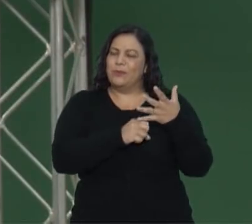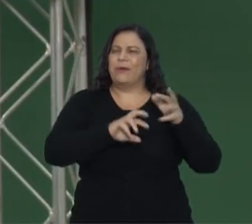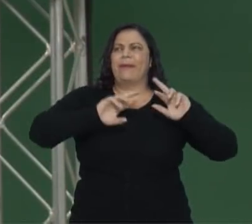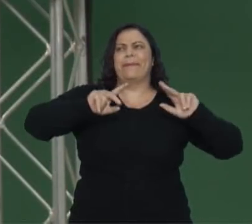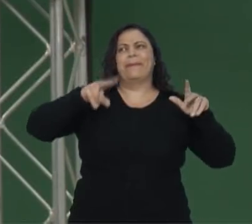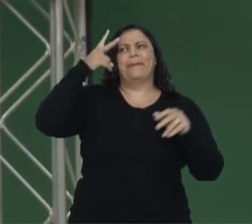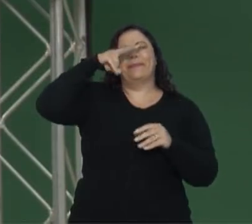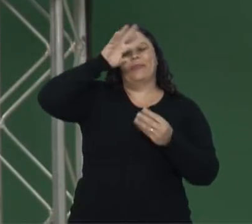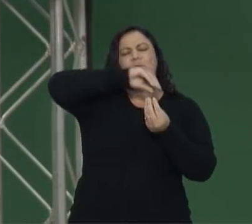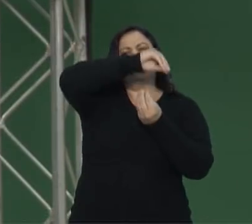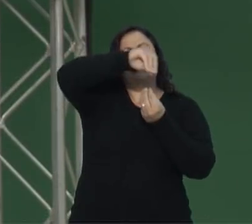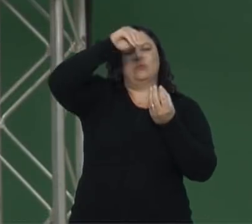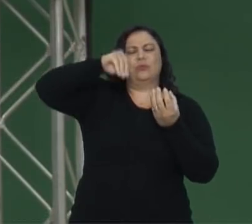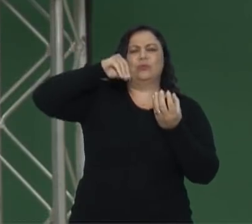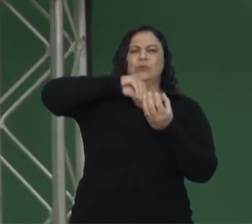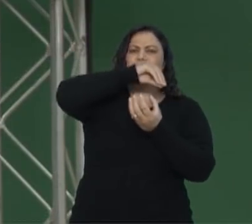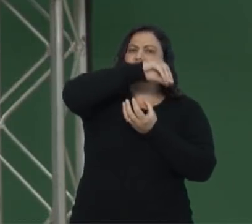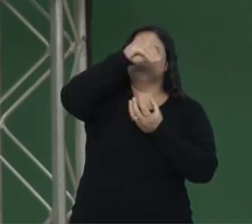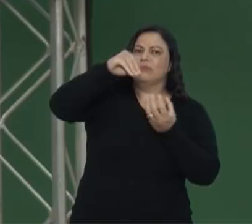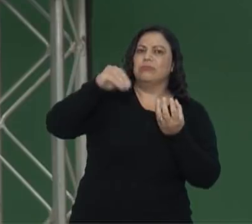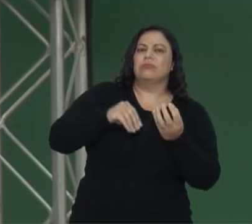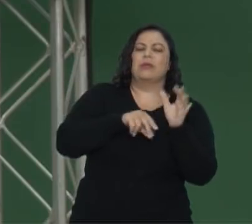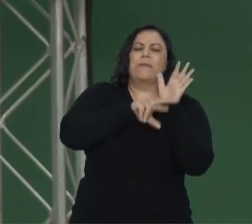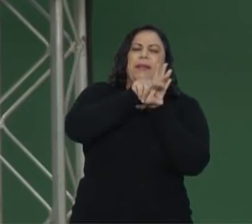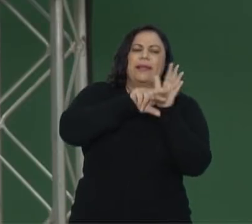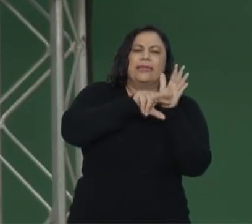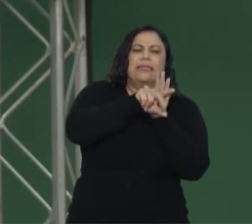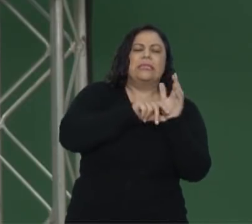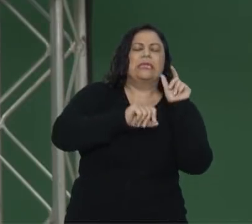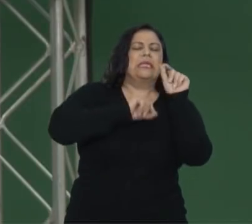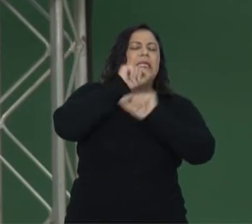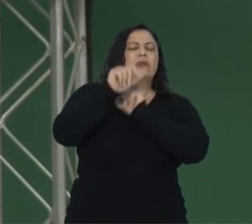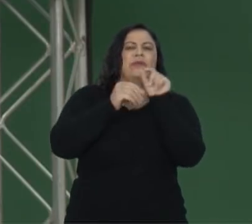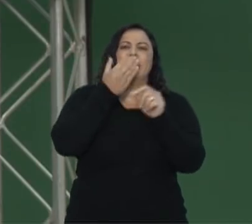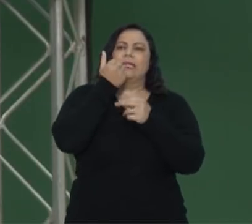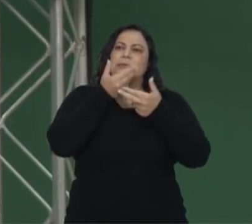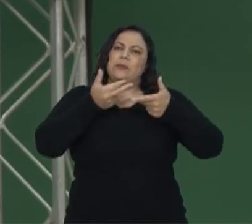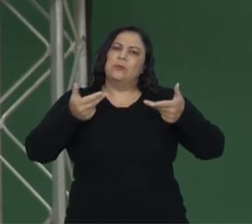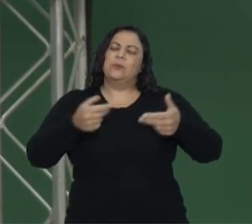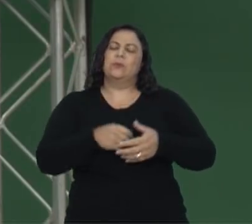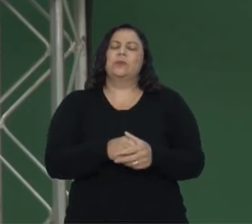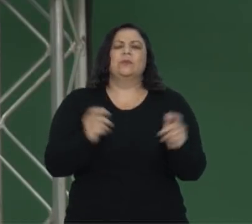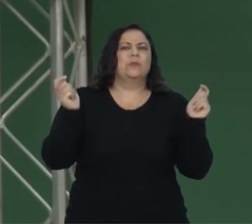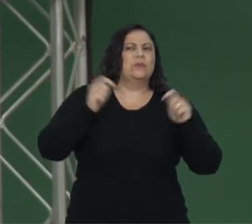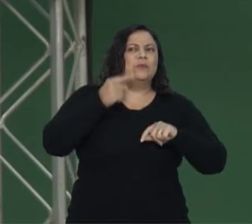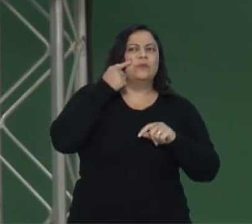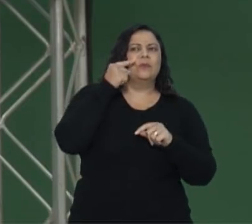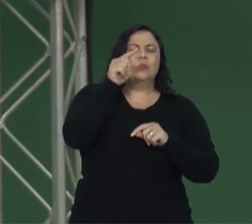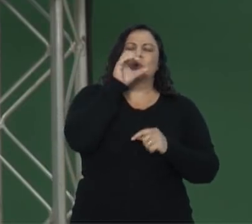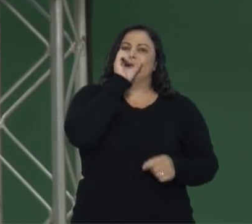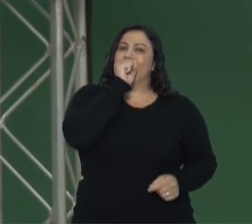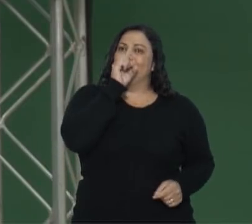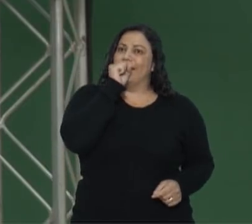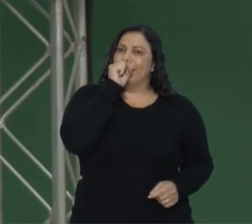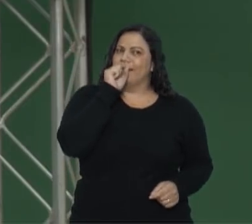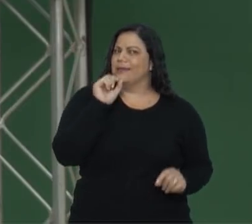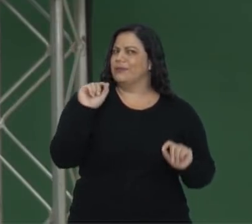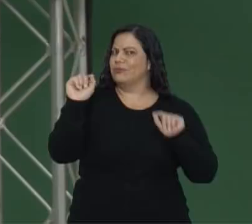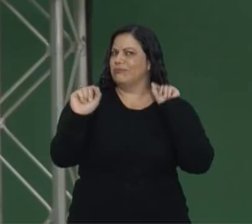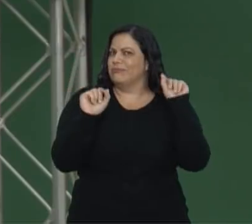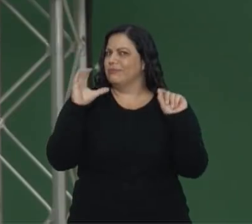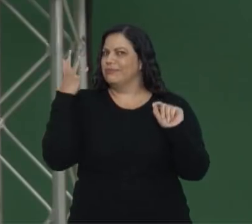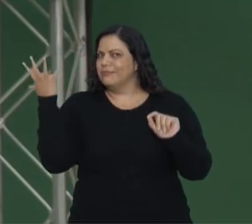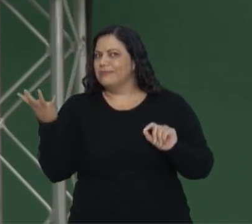que é bactéria, o que eles fazem nos alimentos. A gente viu na laranja o que acontece. Então